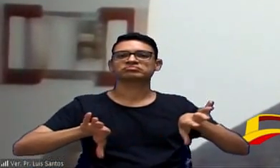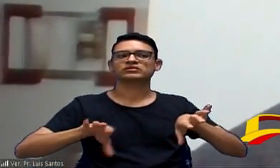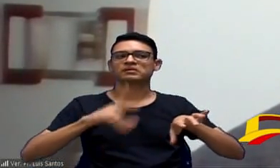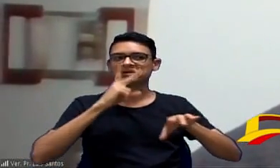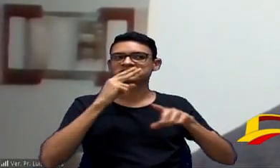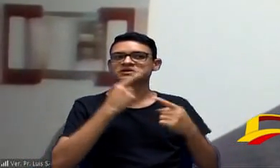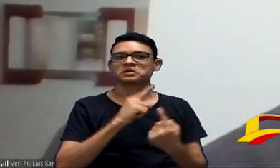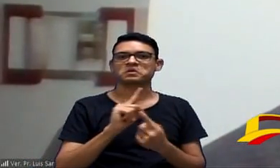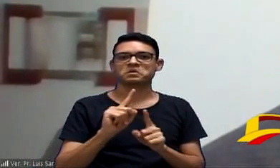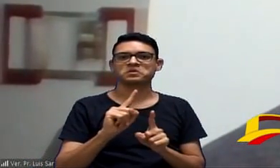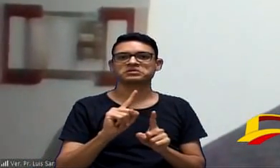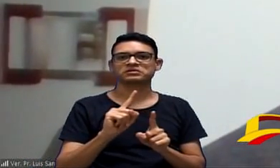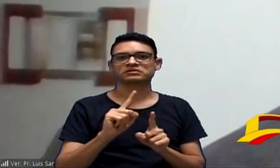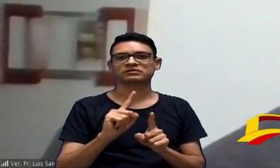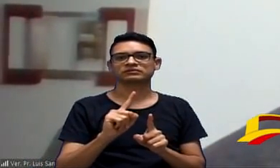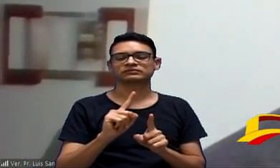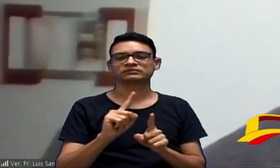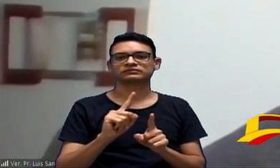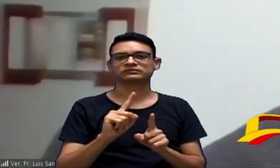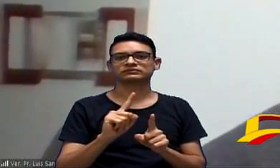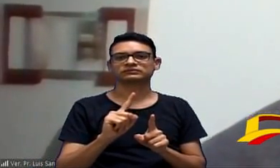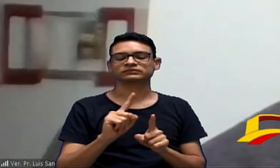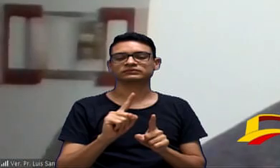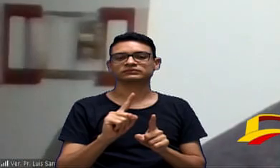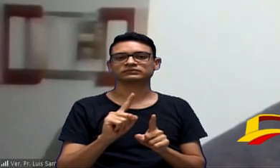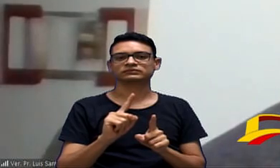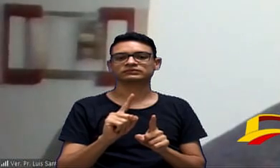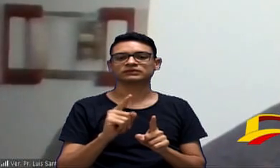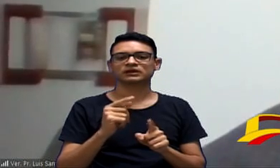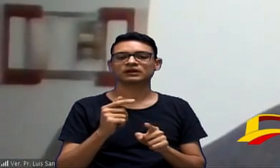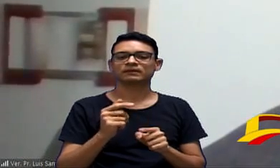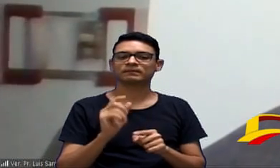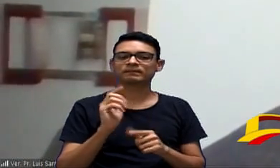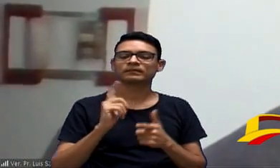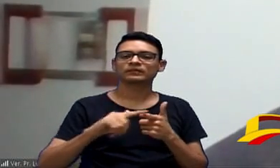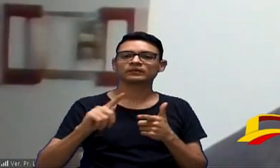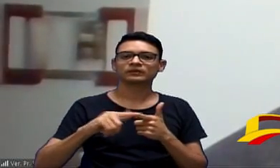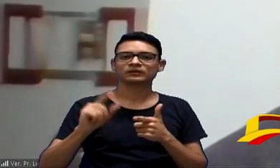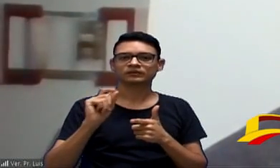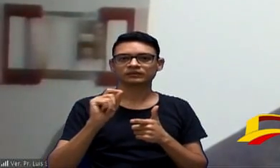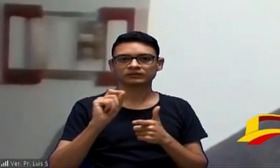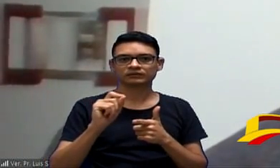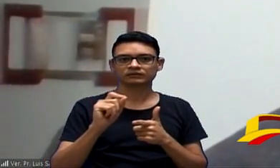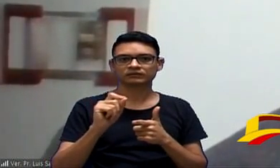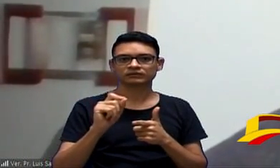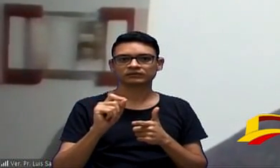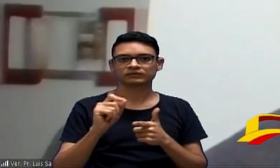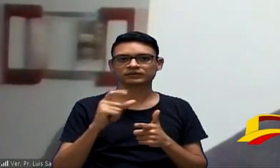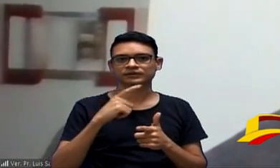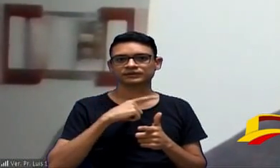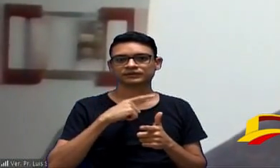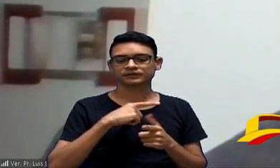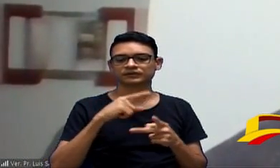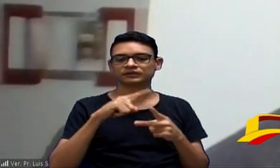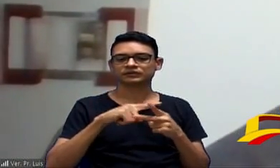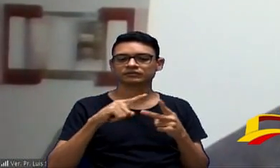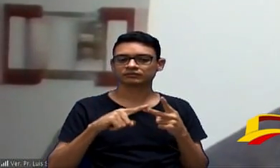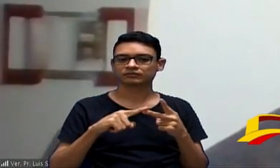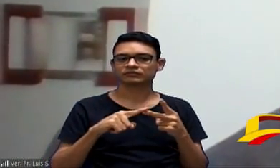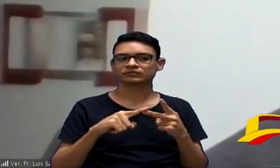contrário, né, àquilo que se espera. O que houve é o seguinte: existem duas interpretações